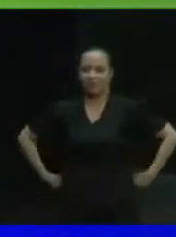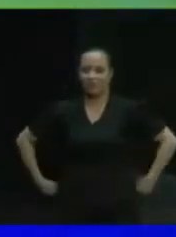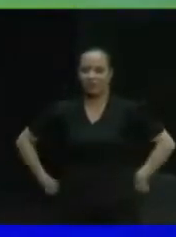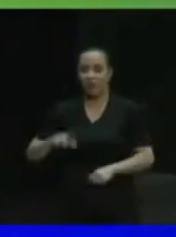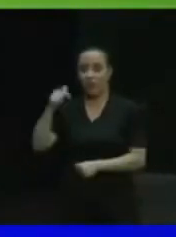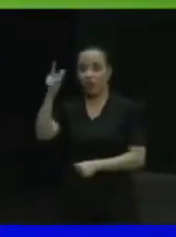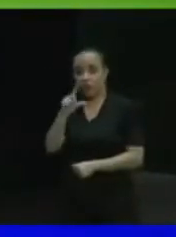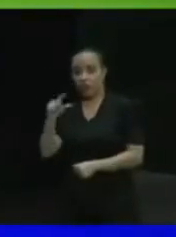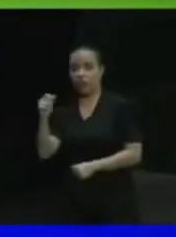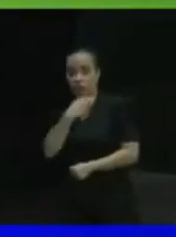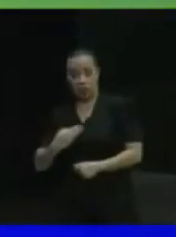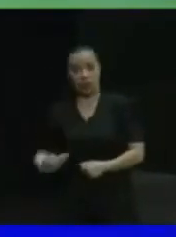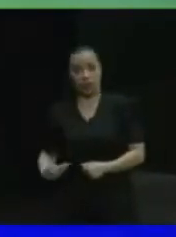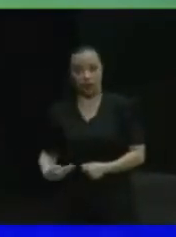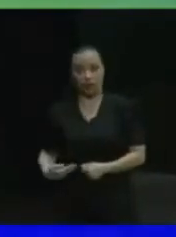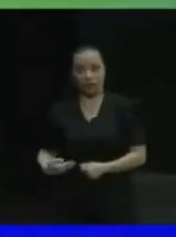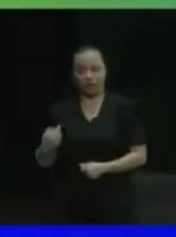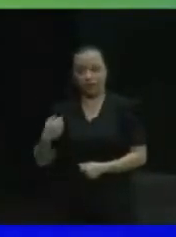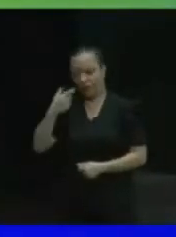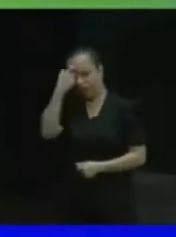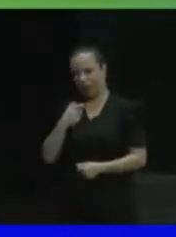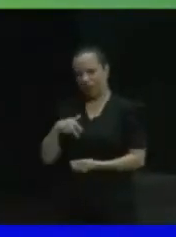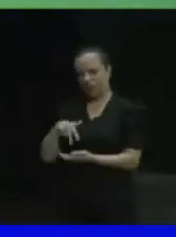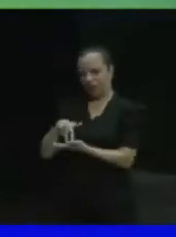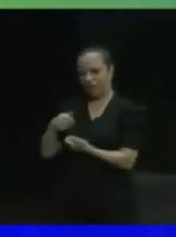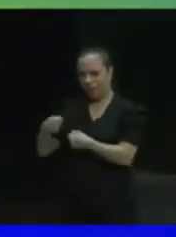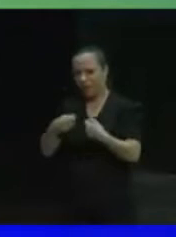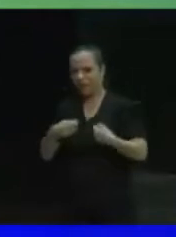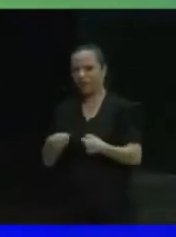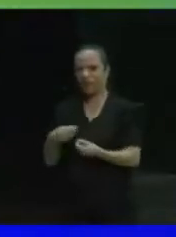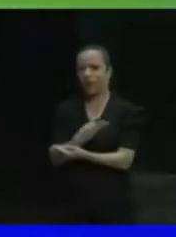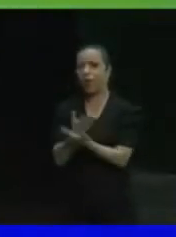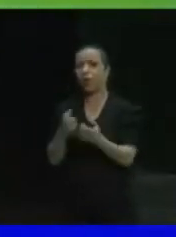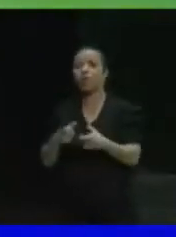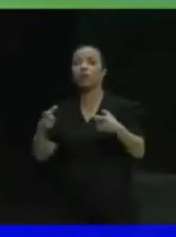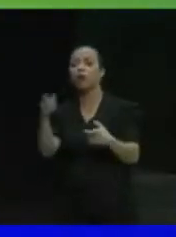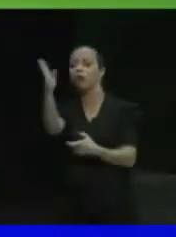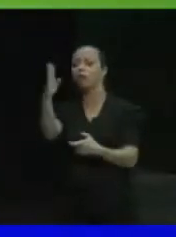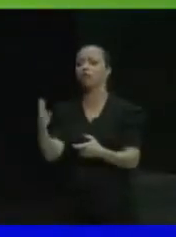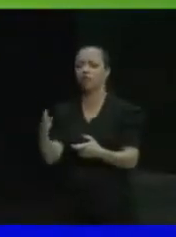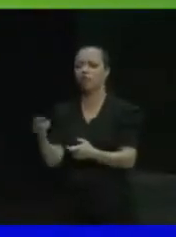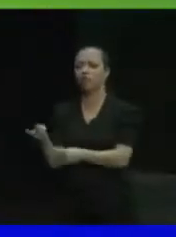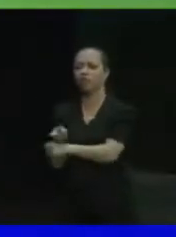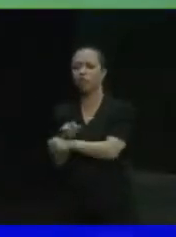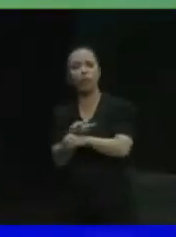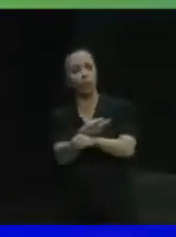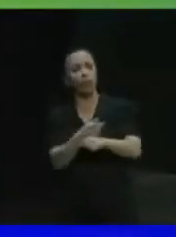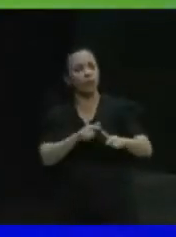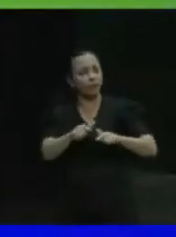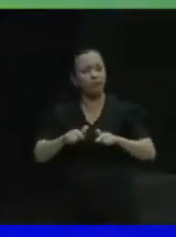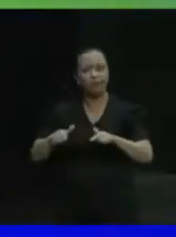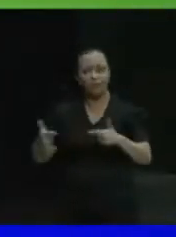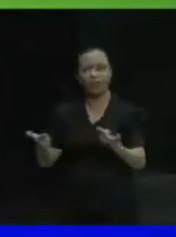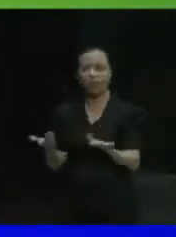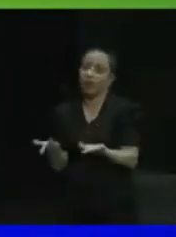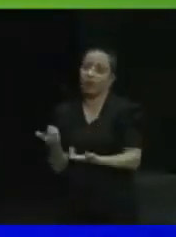Depois que eu saí do governo, eu precisei, como a maioria do povo brasileiro, buscar um emprego, a fim